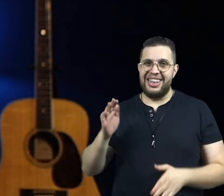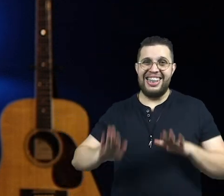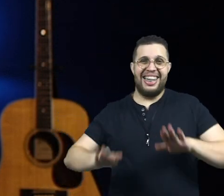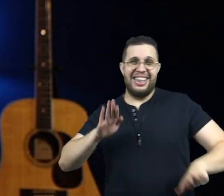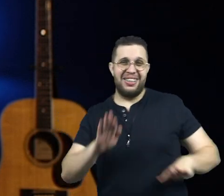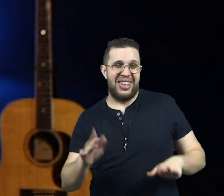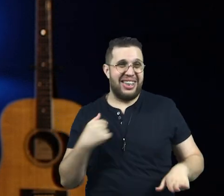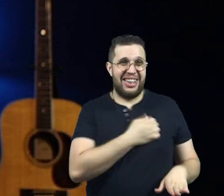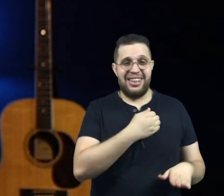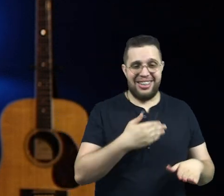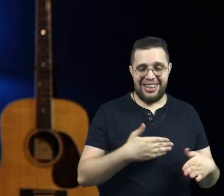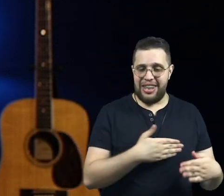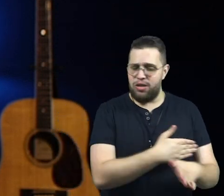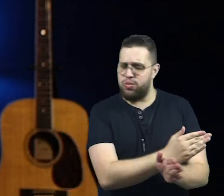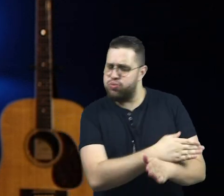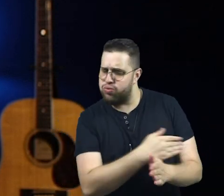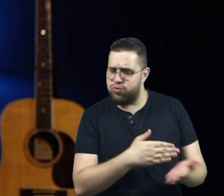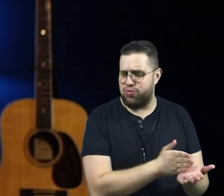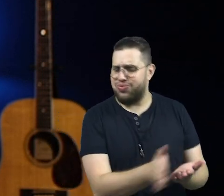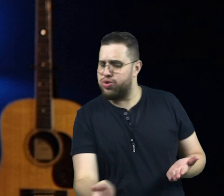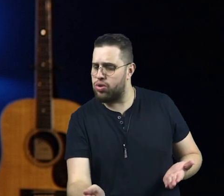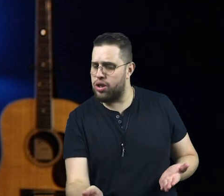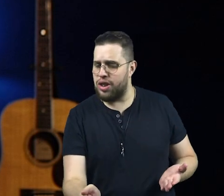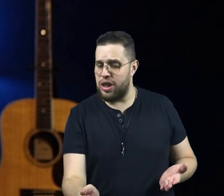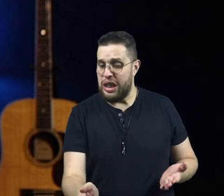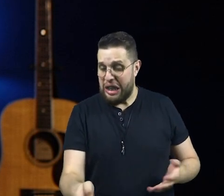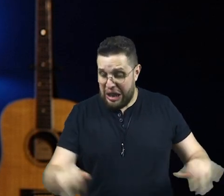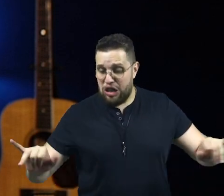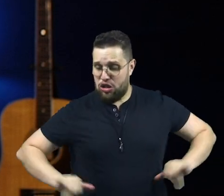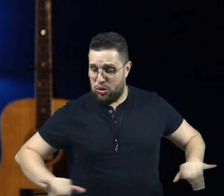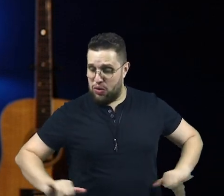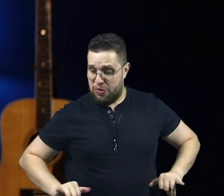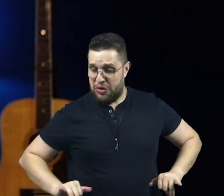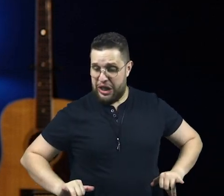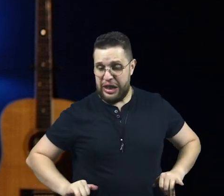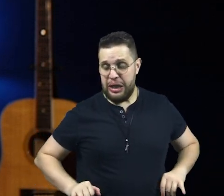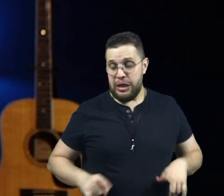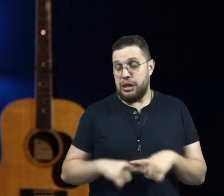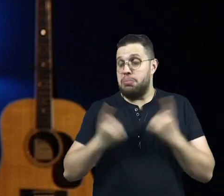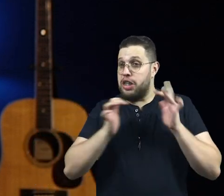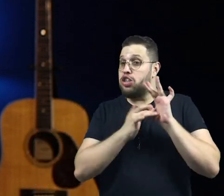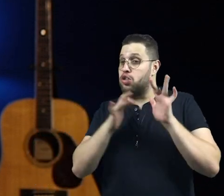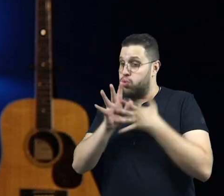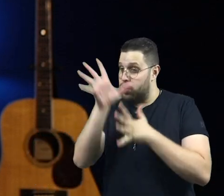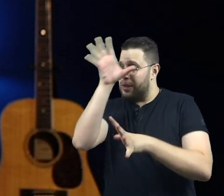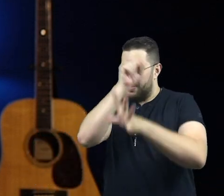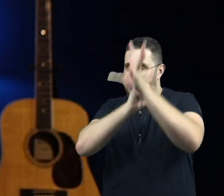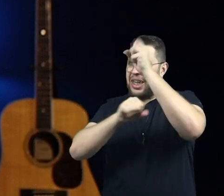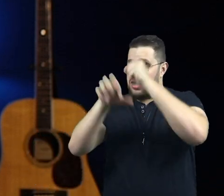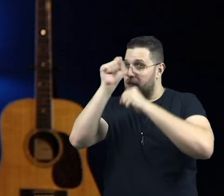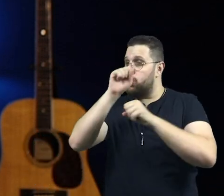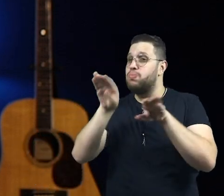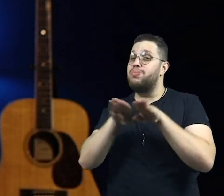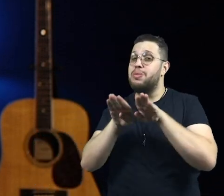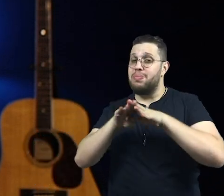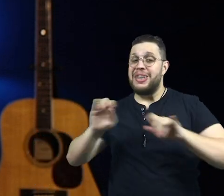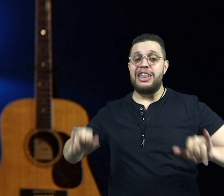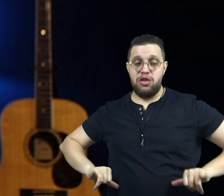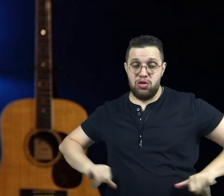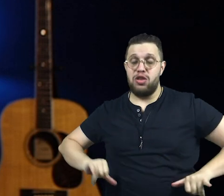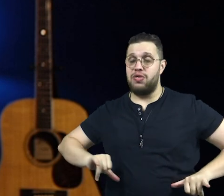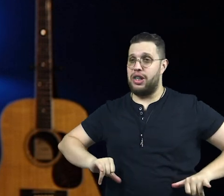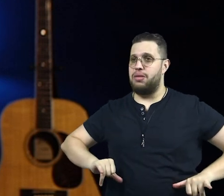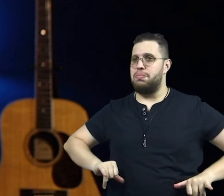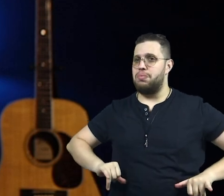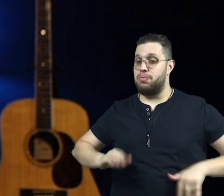fugir de sofrimento, sendo que o próprio Jesus aprendeu a obedecer por meio daquilo que sofreu. O